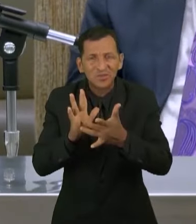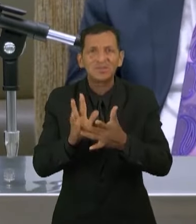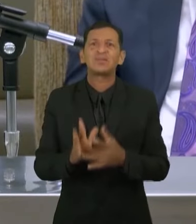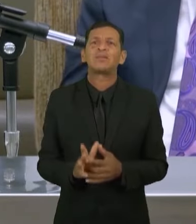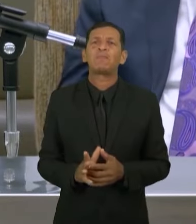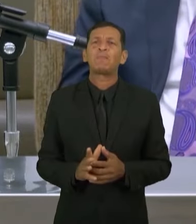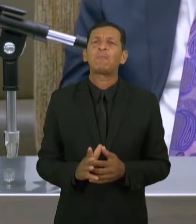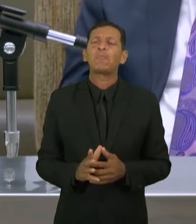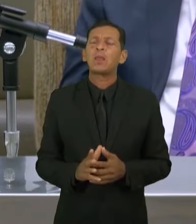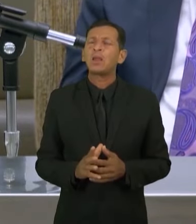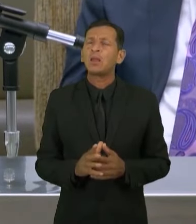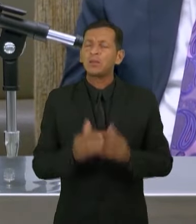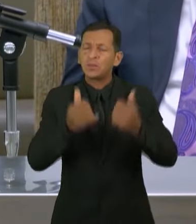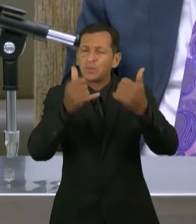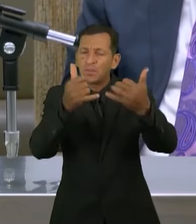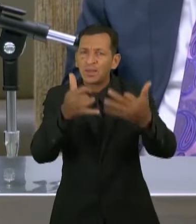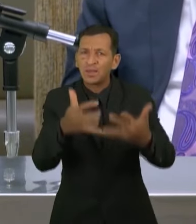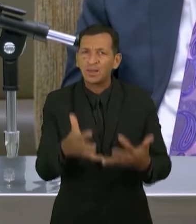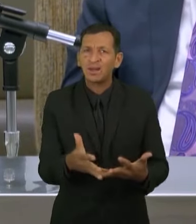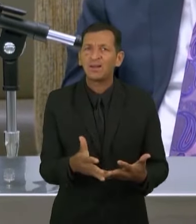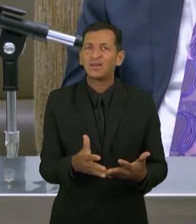fluxo estanca.